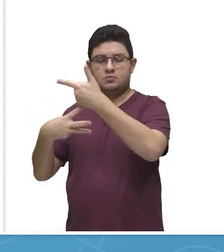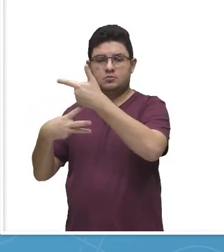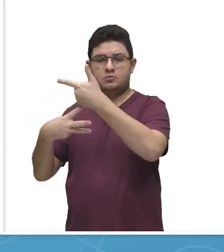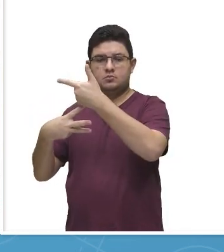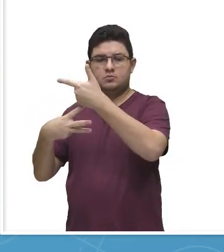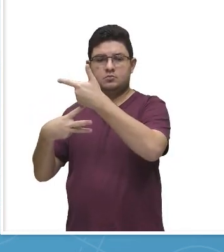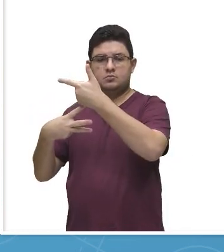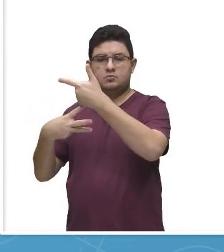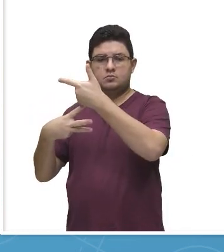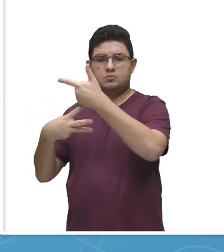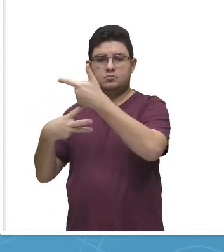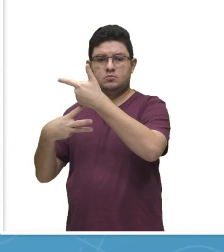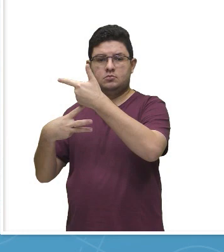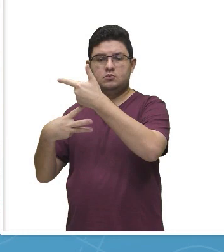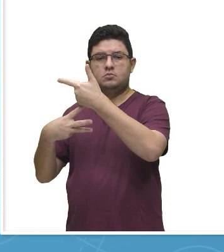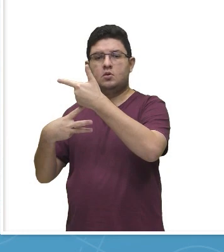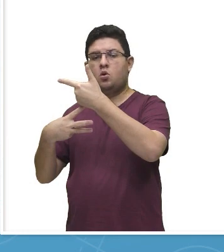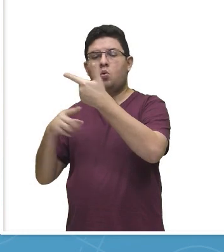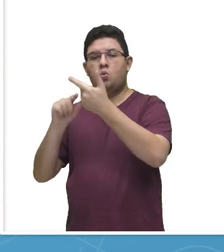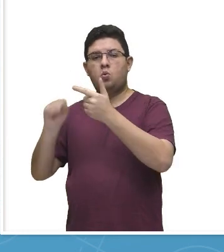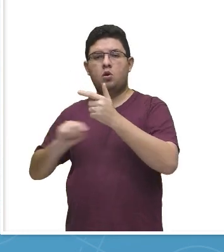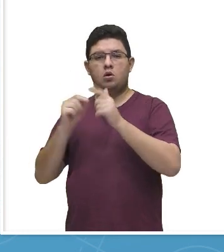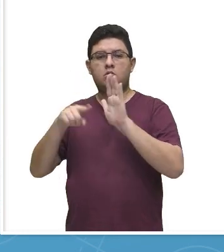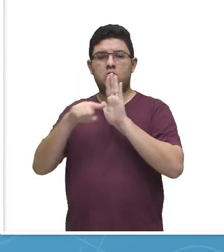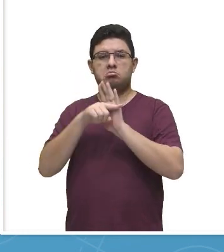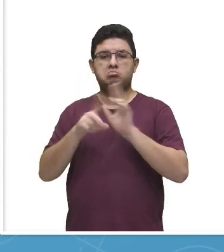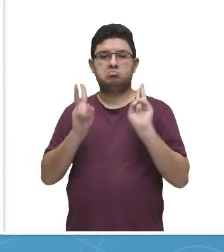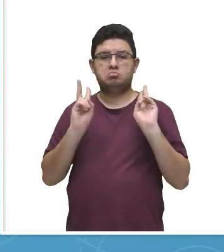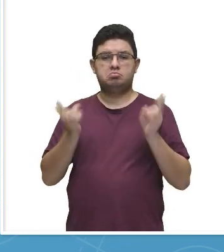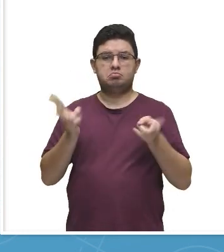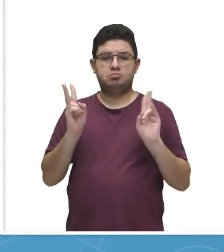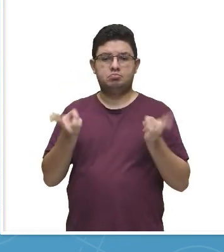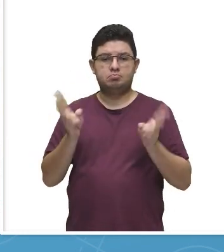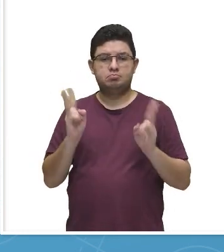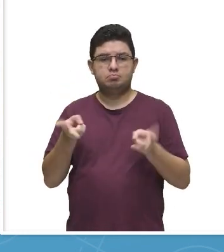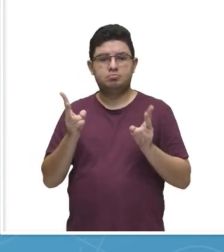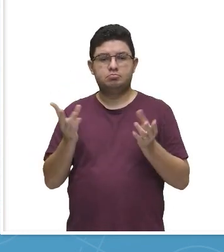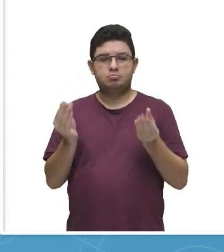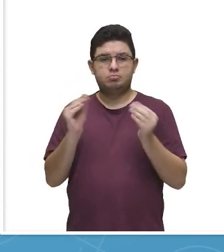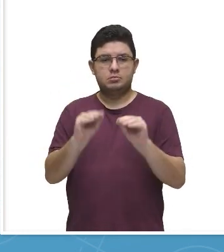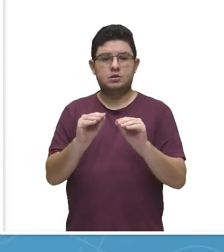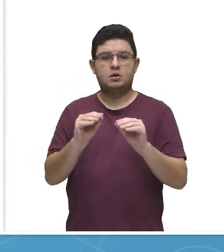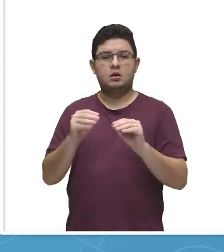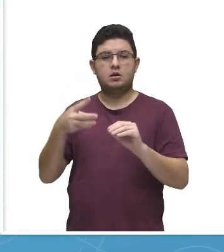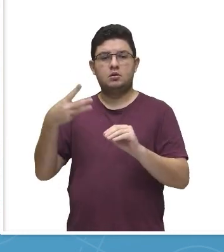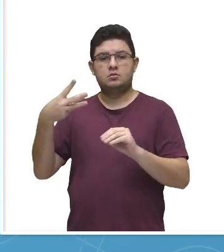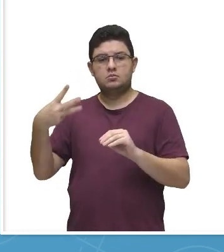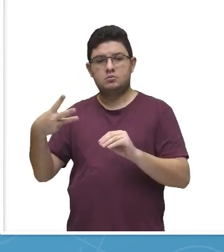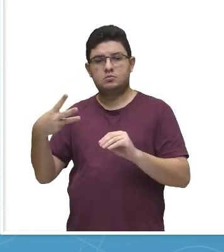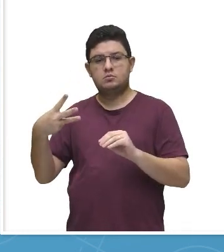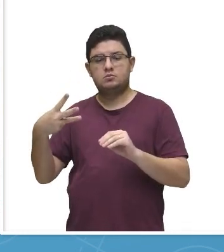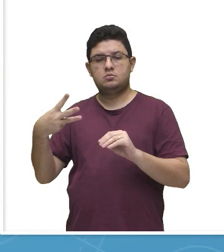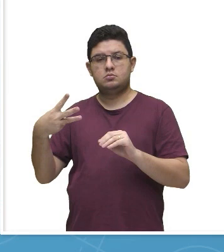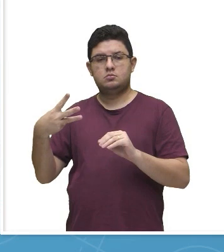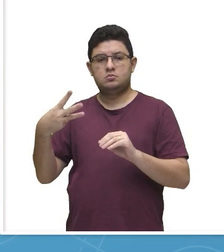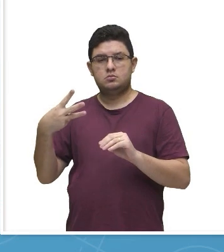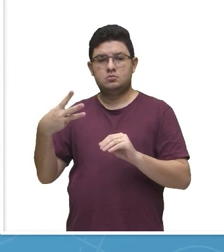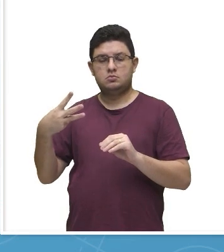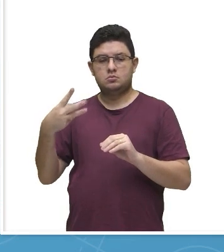nós conservamos o sinal negativo, menos, e calculamos a potência. 2 vezes 2, 4, vezes 2,